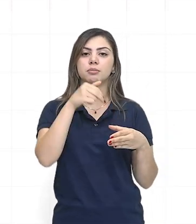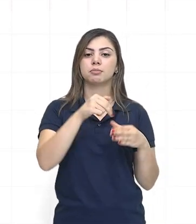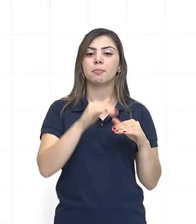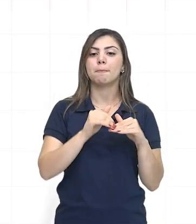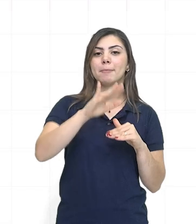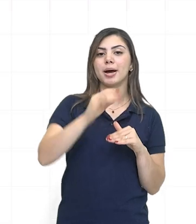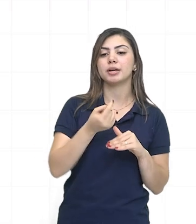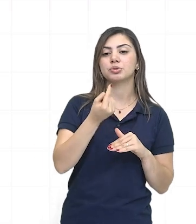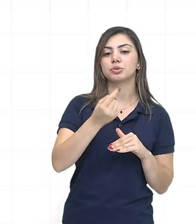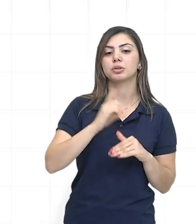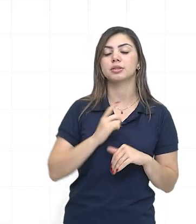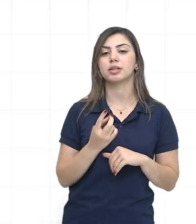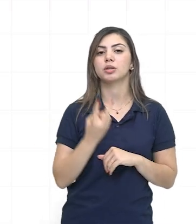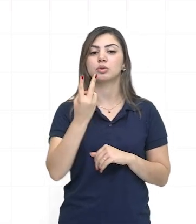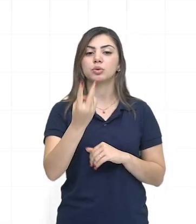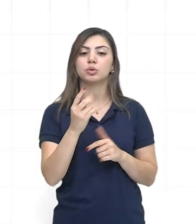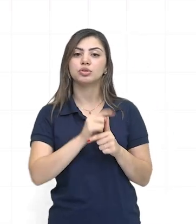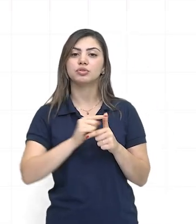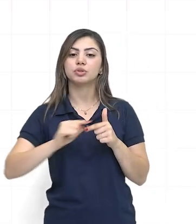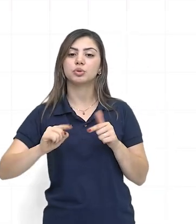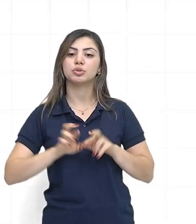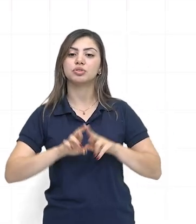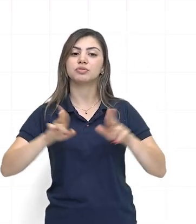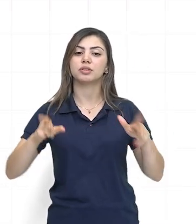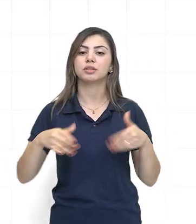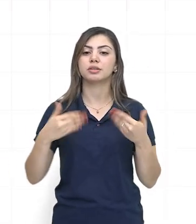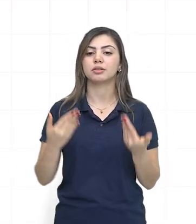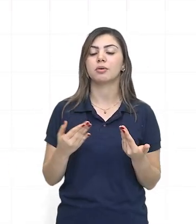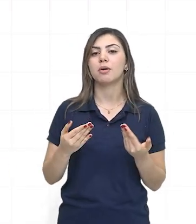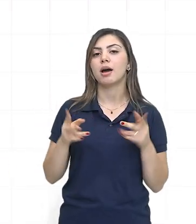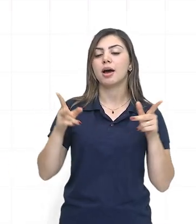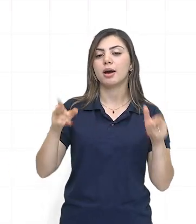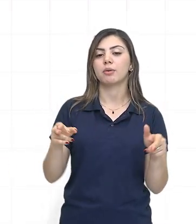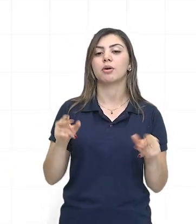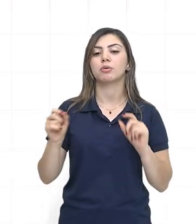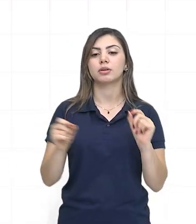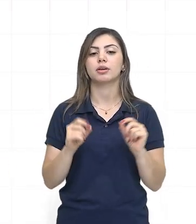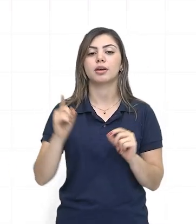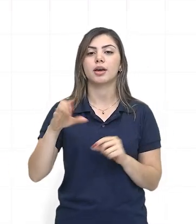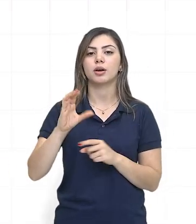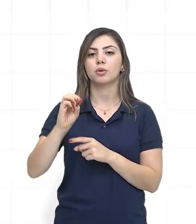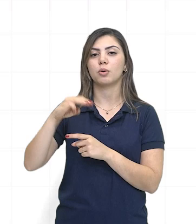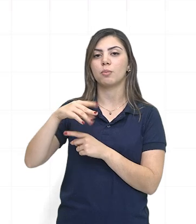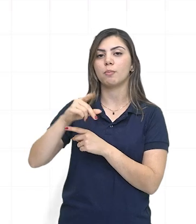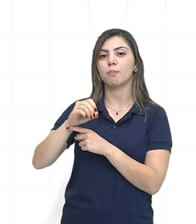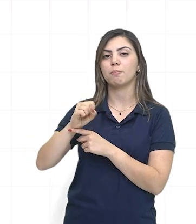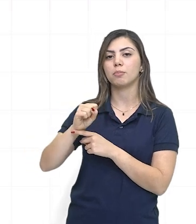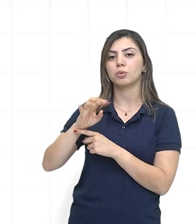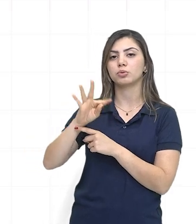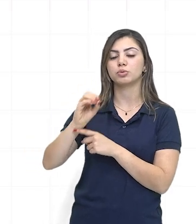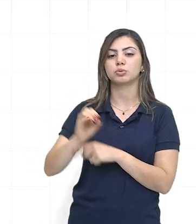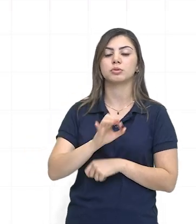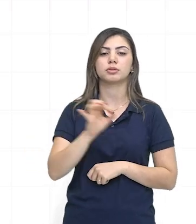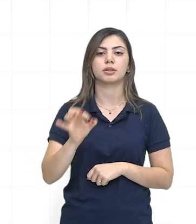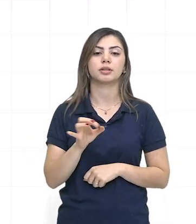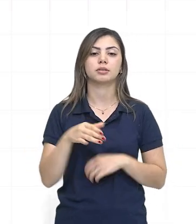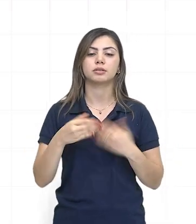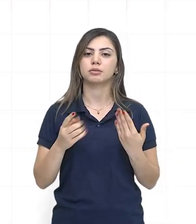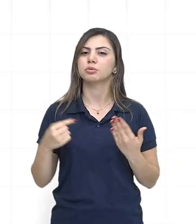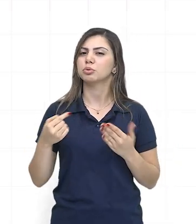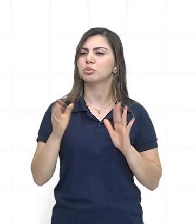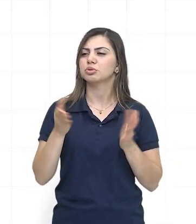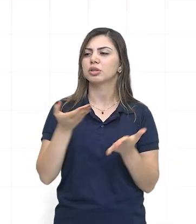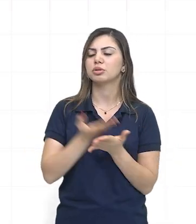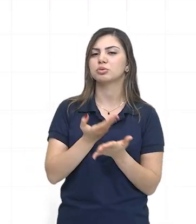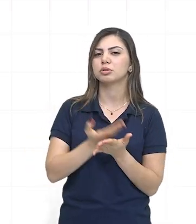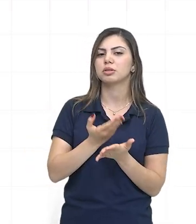que tem mais de 2 divisores distintos, são chamados de números compostos. A gente viu que o 5